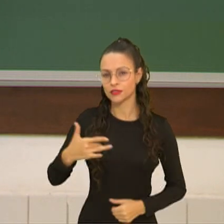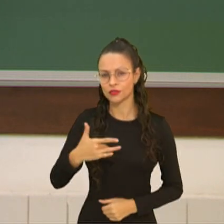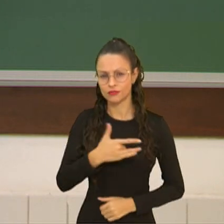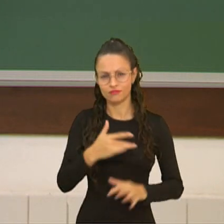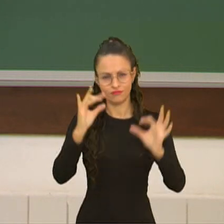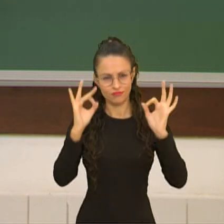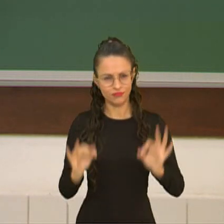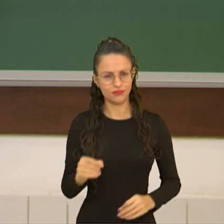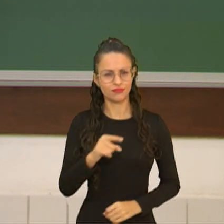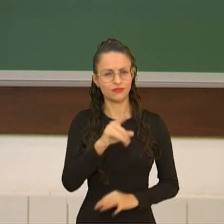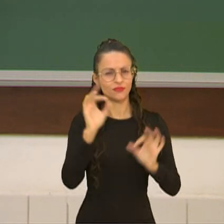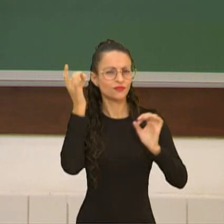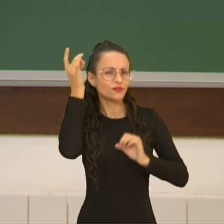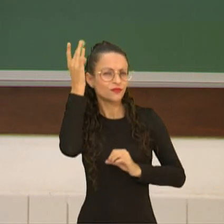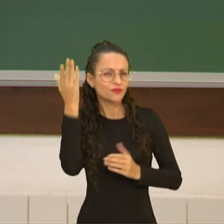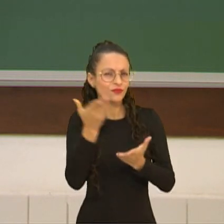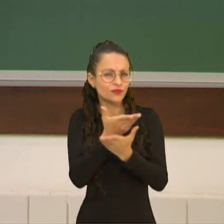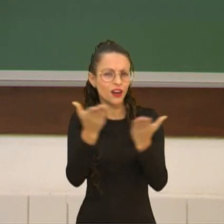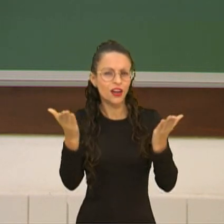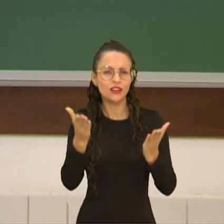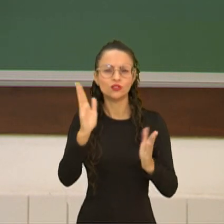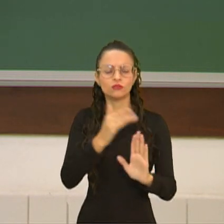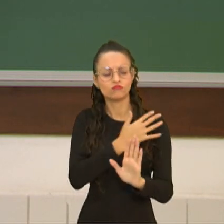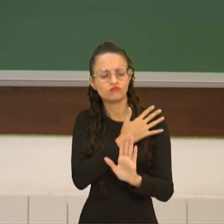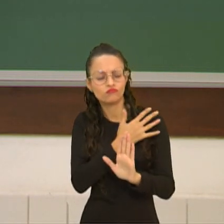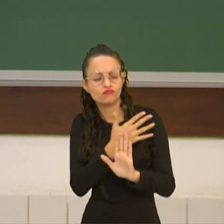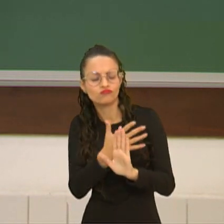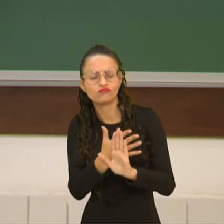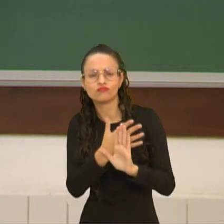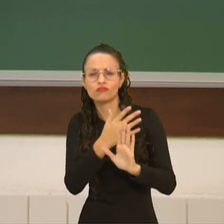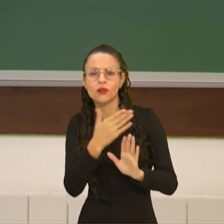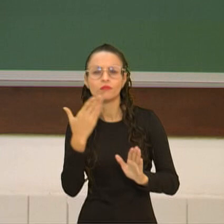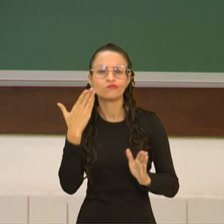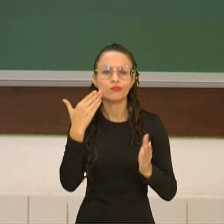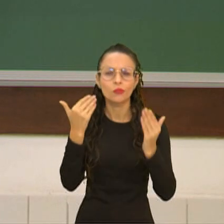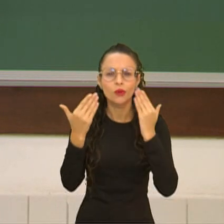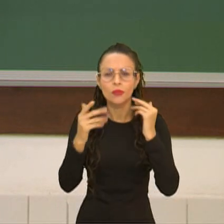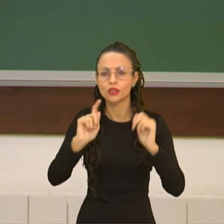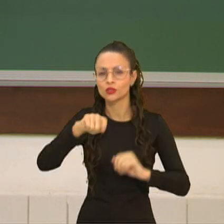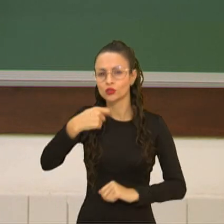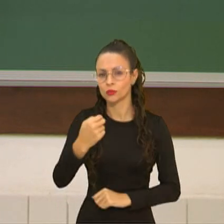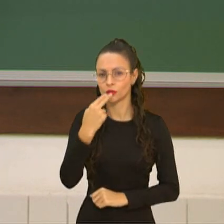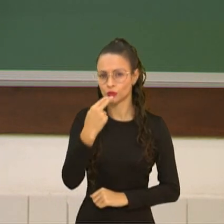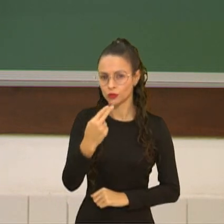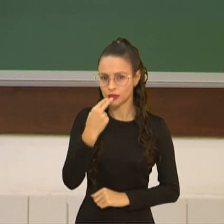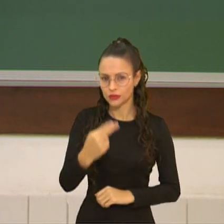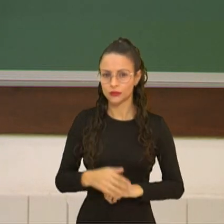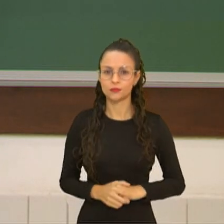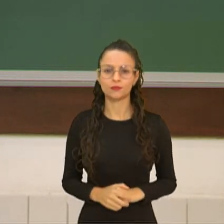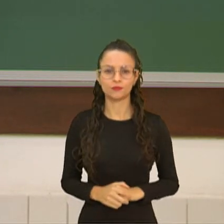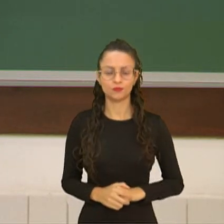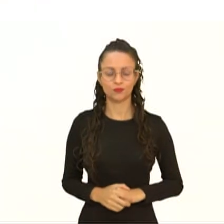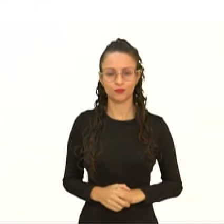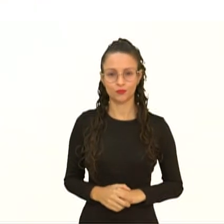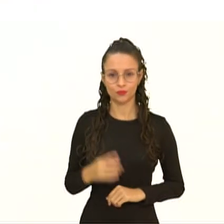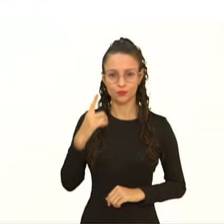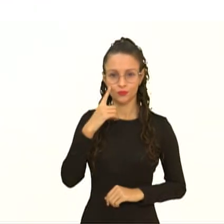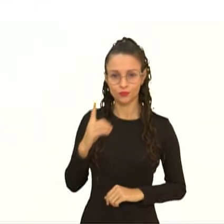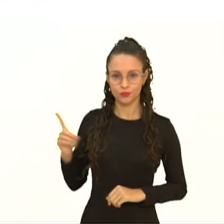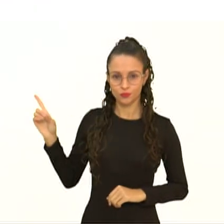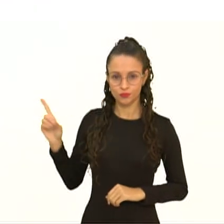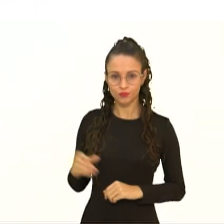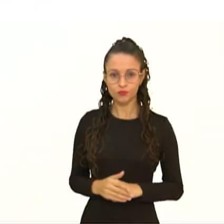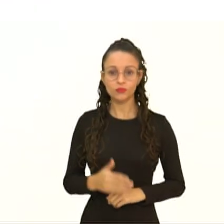certeza que este vai ser bem fácil com base em todas as aulas que a gente trabalhou sobre nutrição vamos lá então diz o seguinte